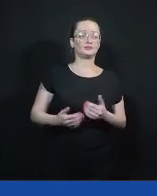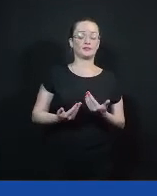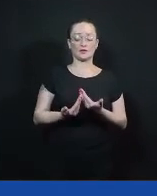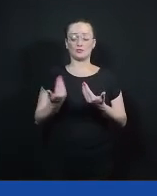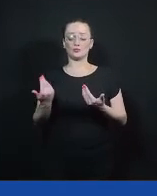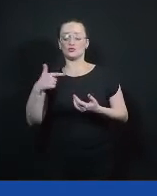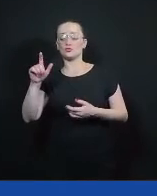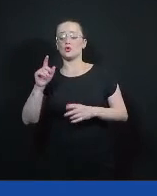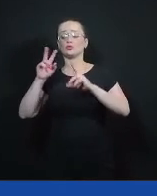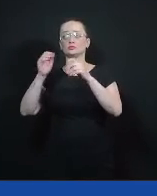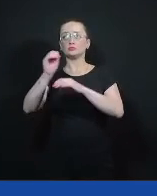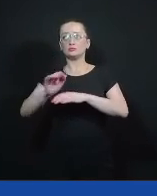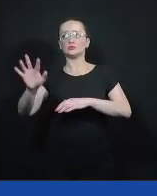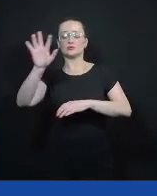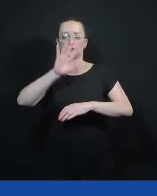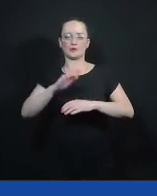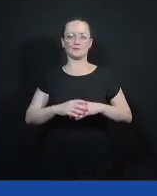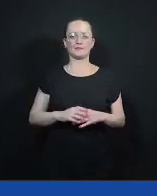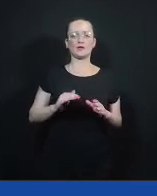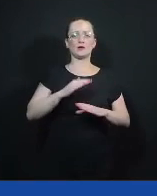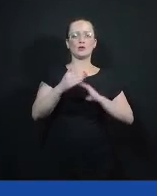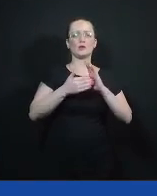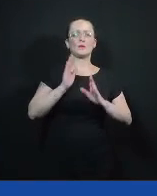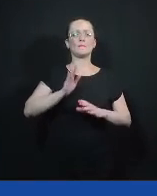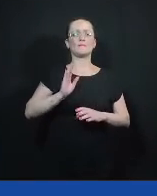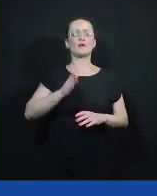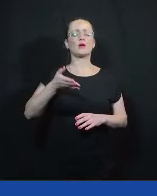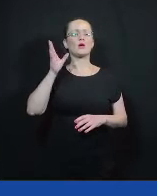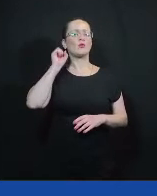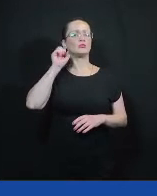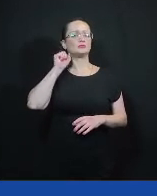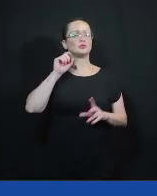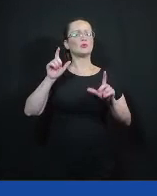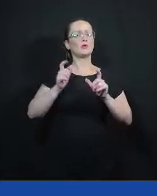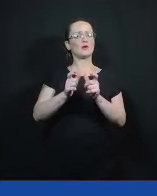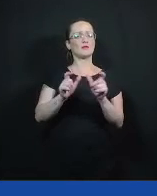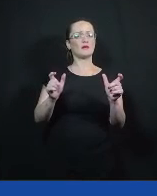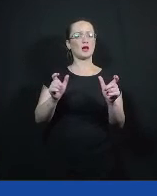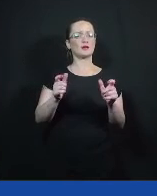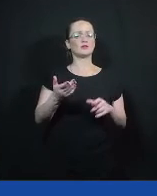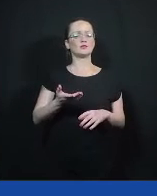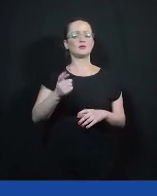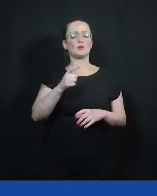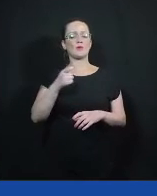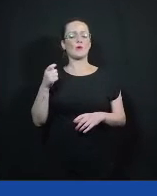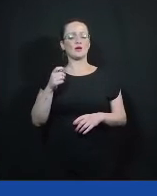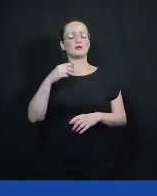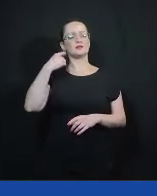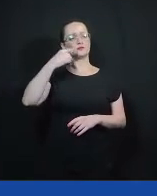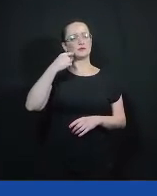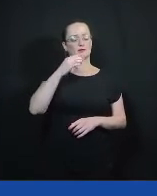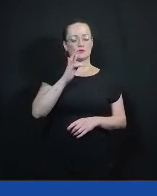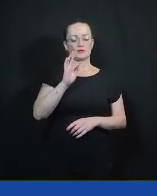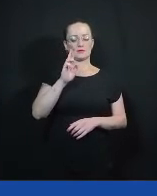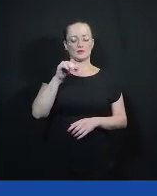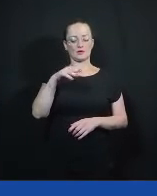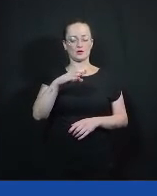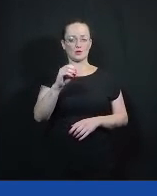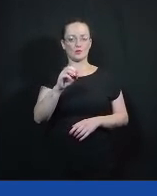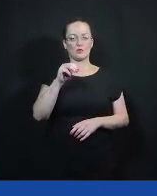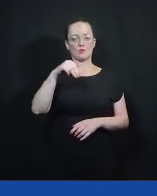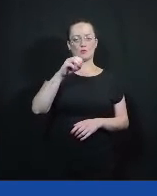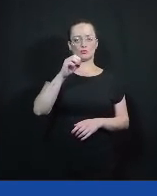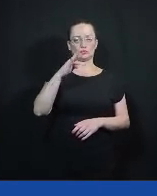dos assuntos mais nacionais? Todo mundo já deve ter ouvido uma frase que é atribuída ao ex-deputado, ex-governador Franco Montoro, daqui de São Paulo,